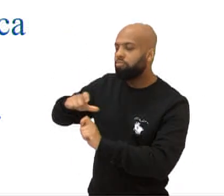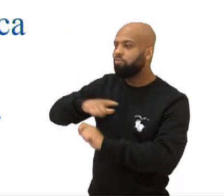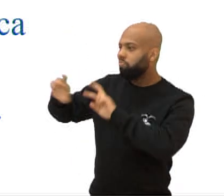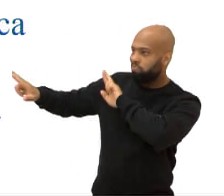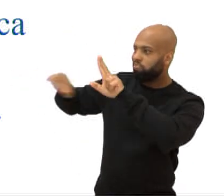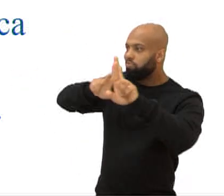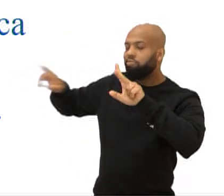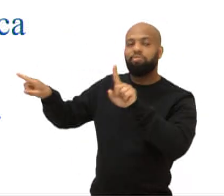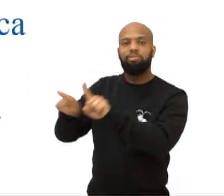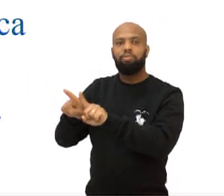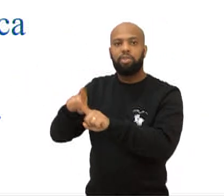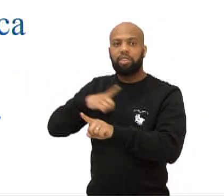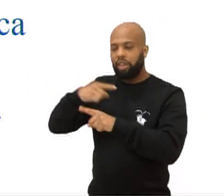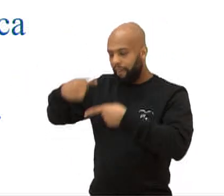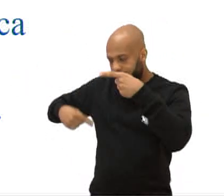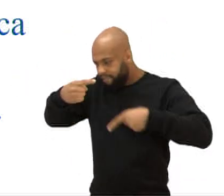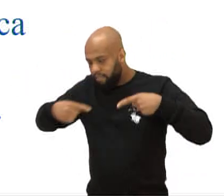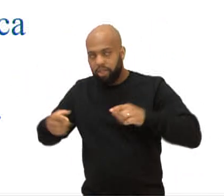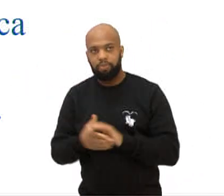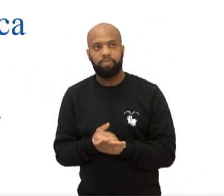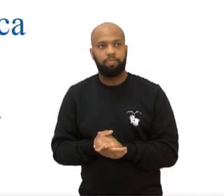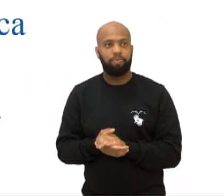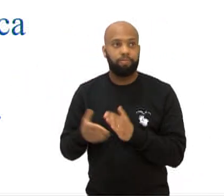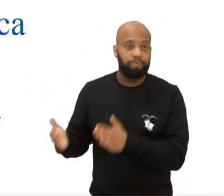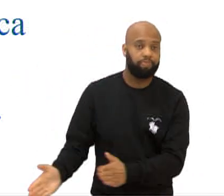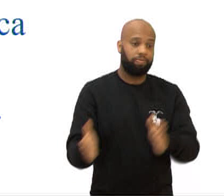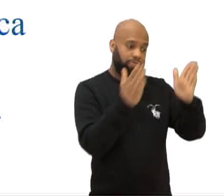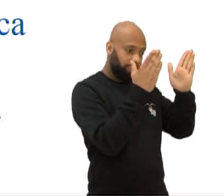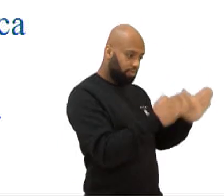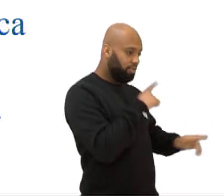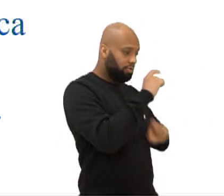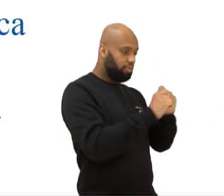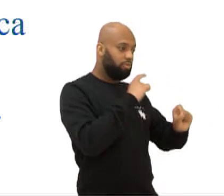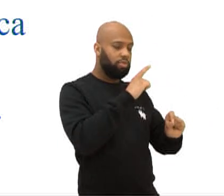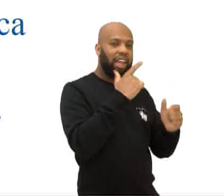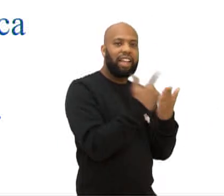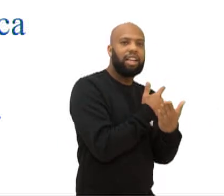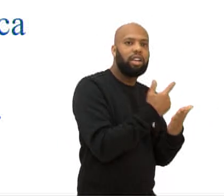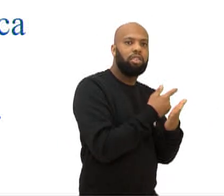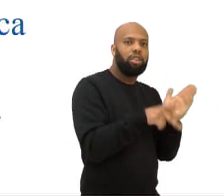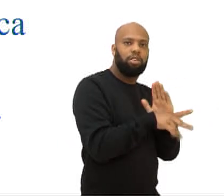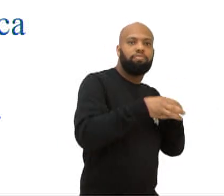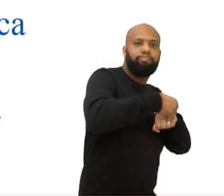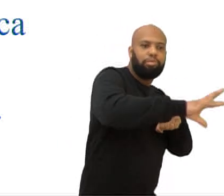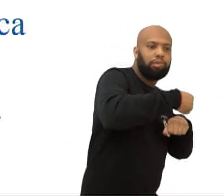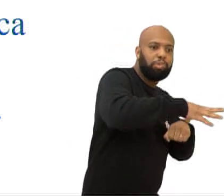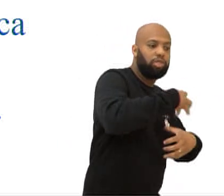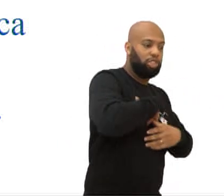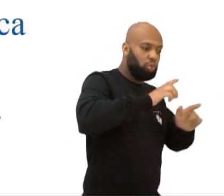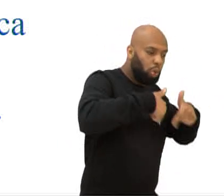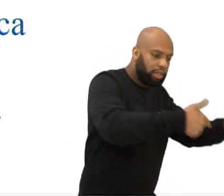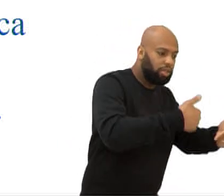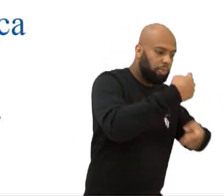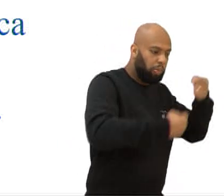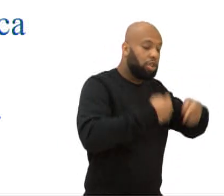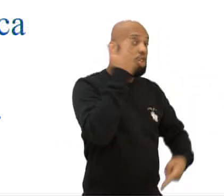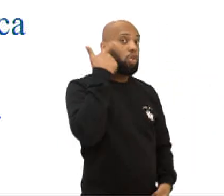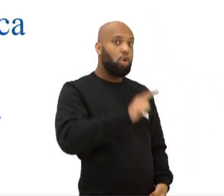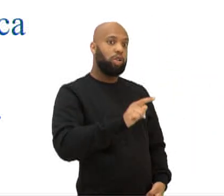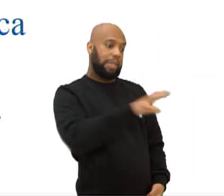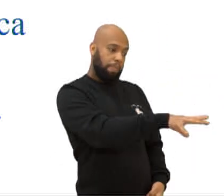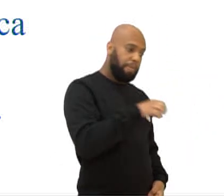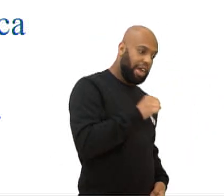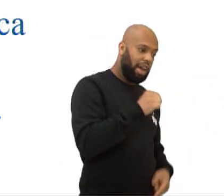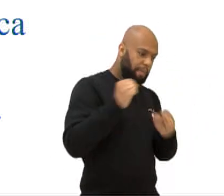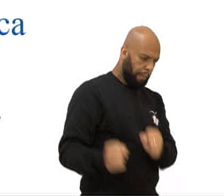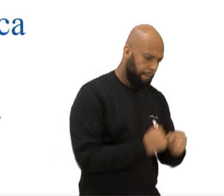diferenças e os conflitos. E o livro O Príncipe é um manual de ação política para conquistar e se manter no poder,